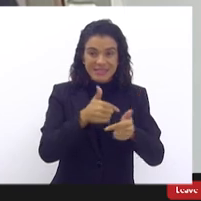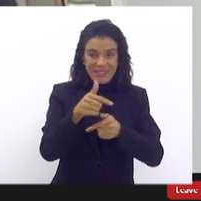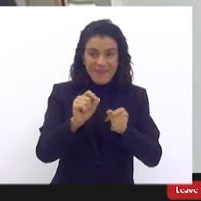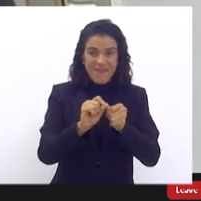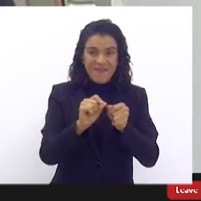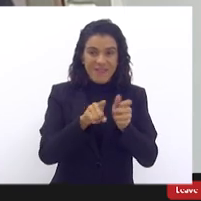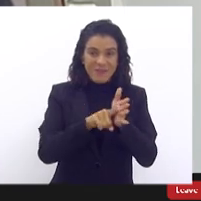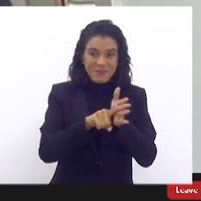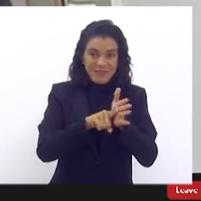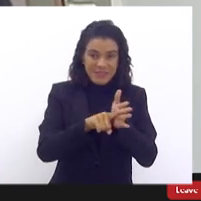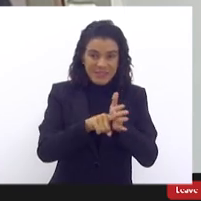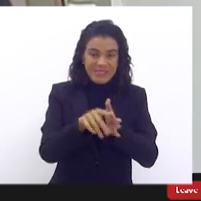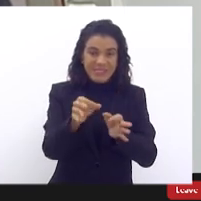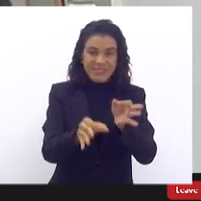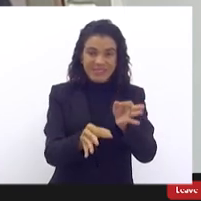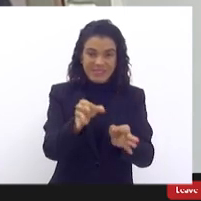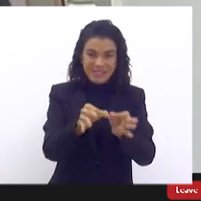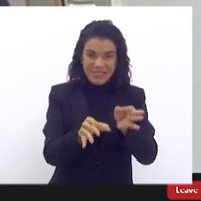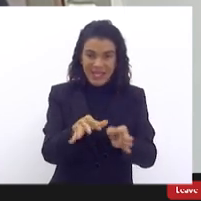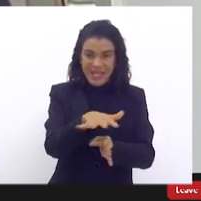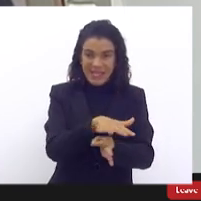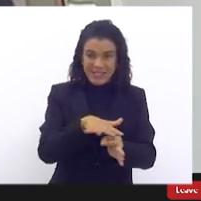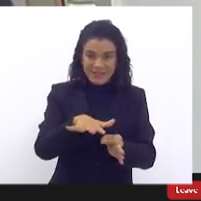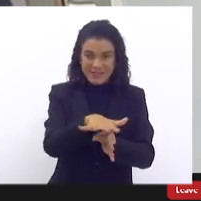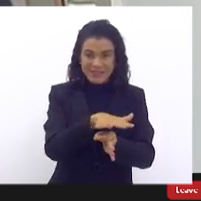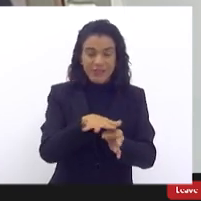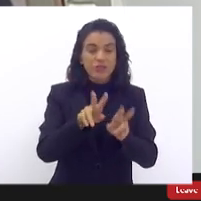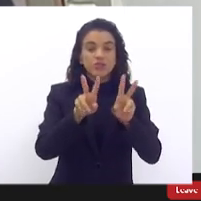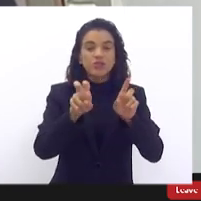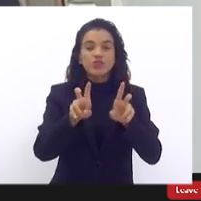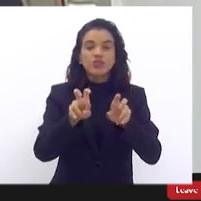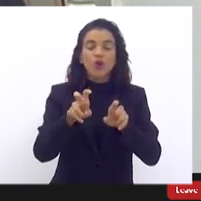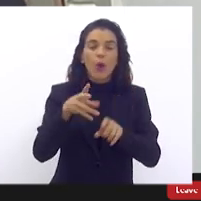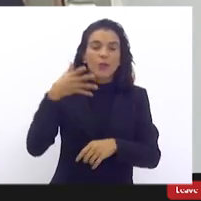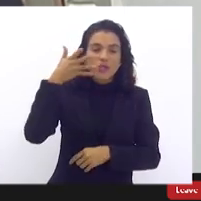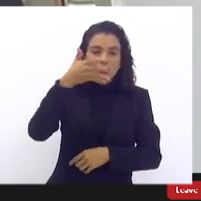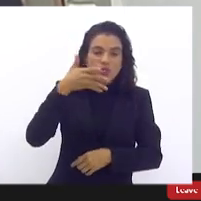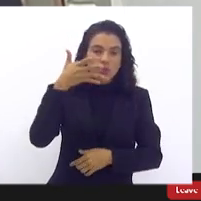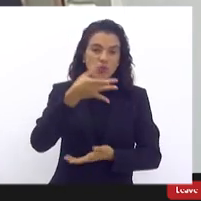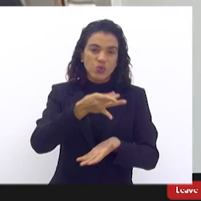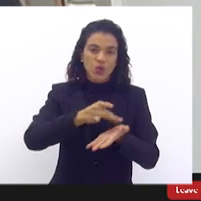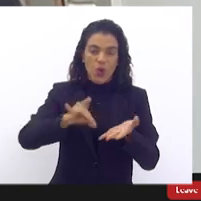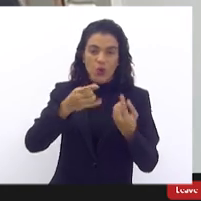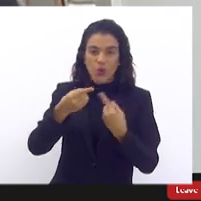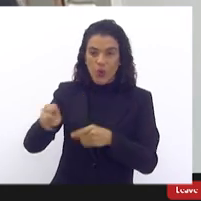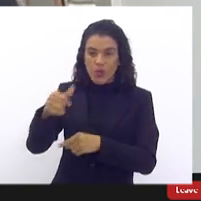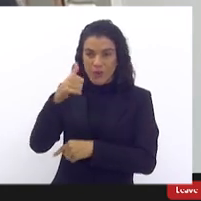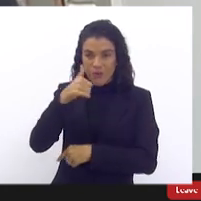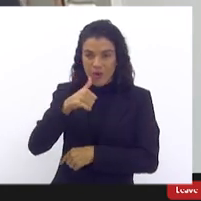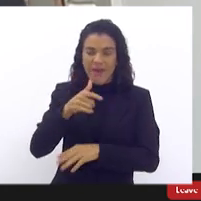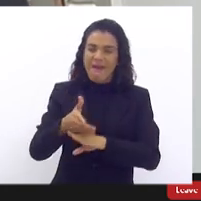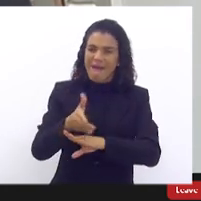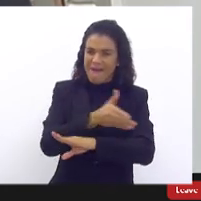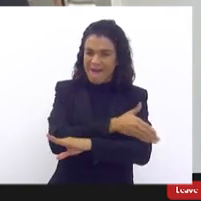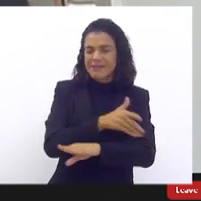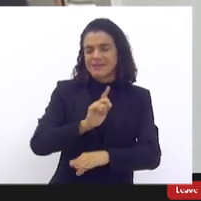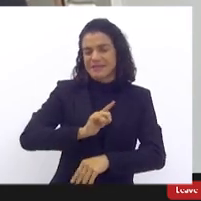de pesquisa de jurisprudência sobre o discurso misógino em si e tenho pesquisa anterior também